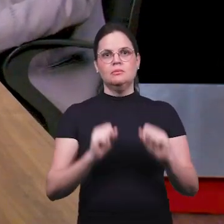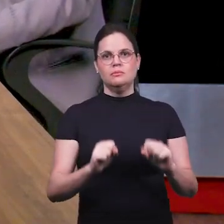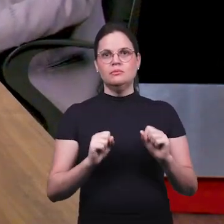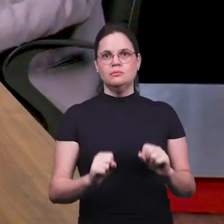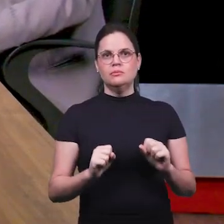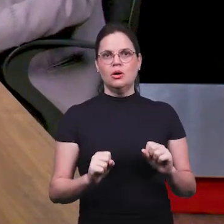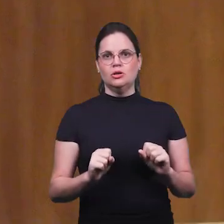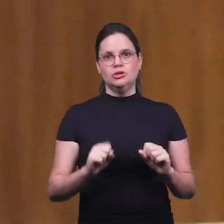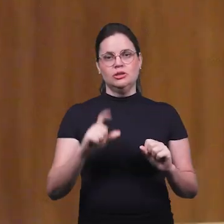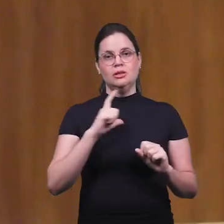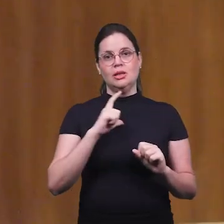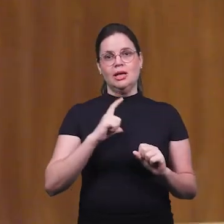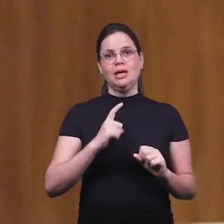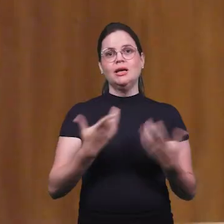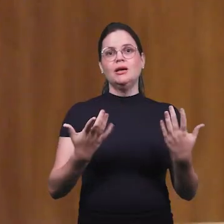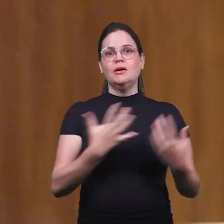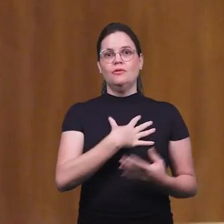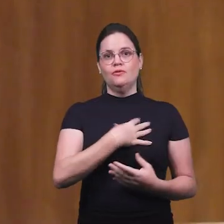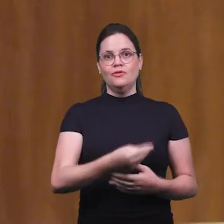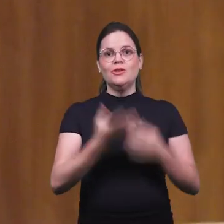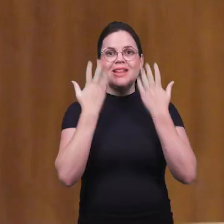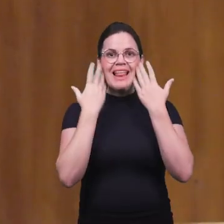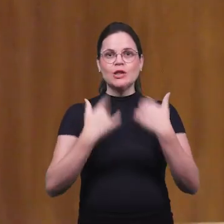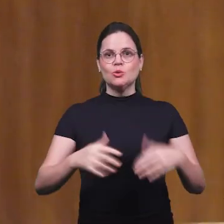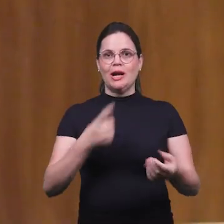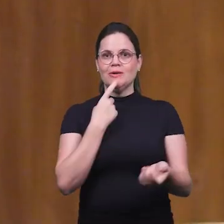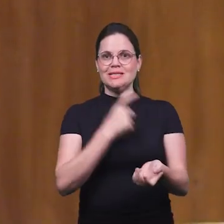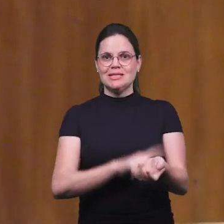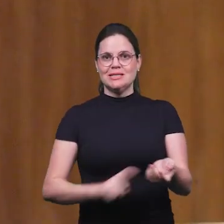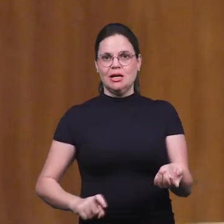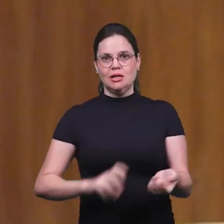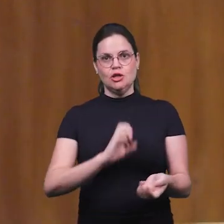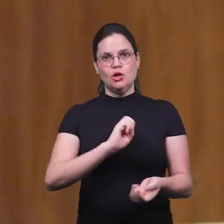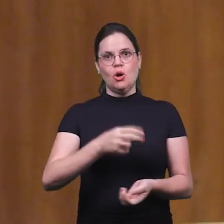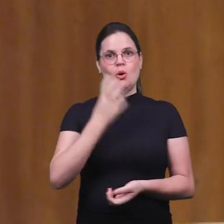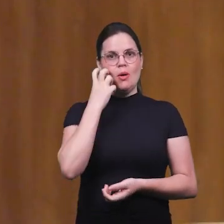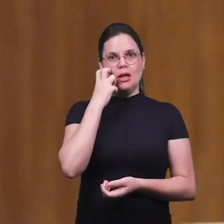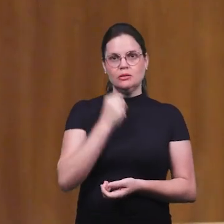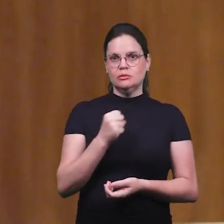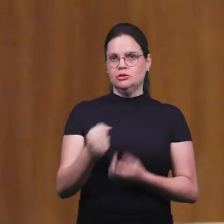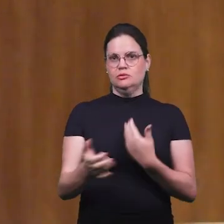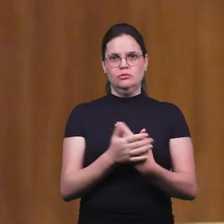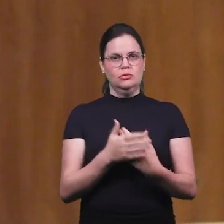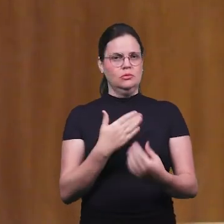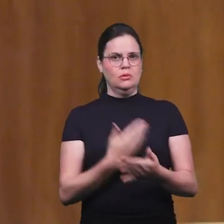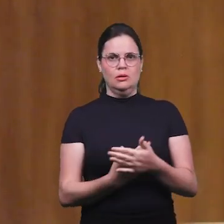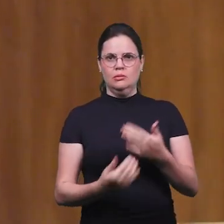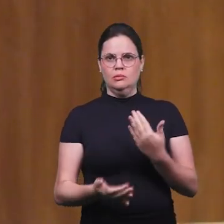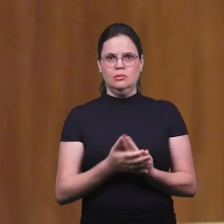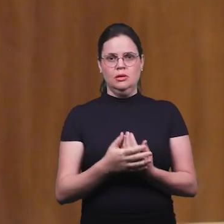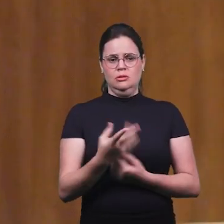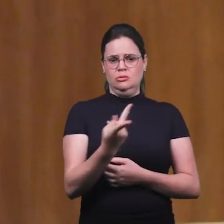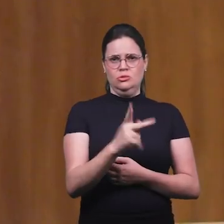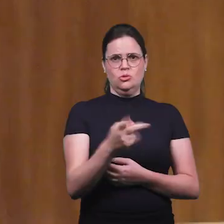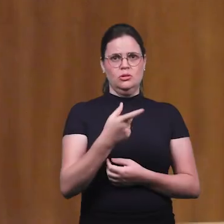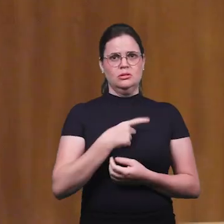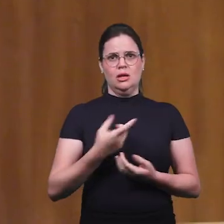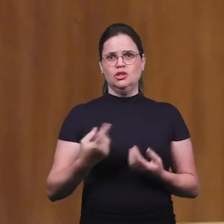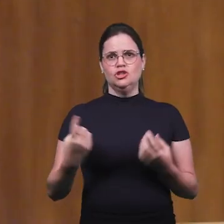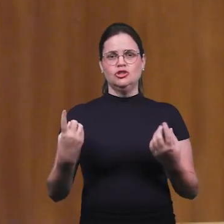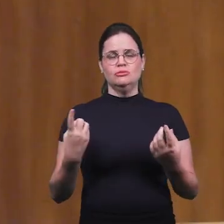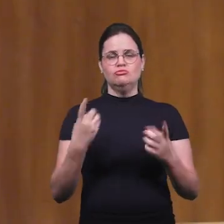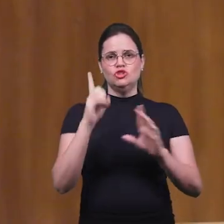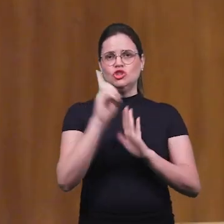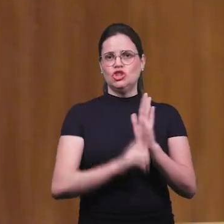filhos naturais quanto adotivos, né? Então, não há nenhuma distinção. Ambos têm direitos iguais à herança. Então, não há